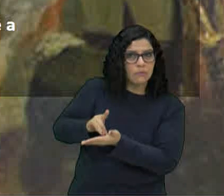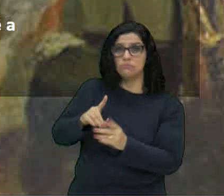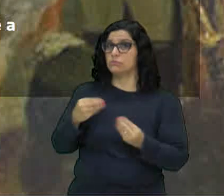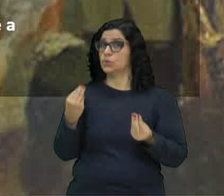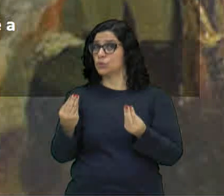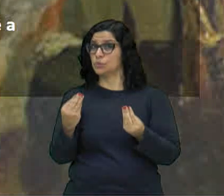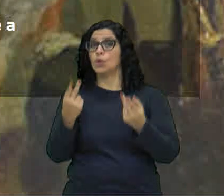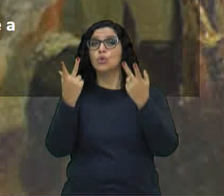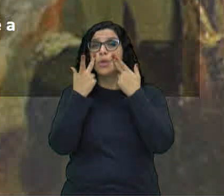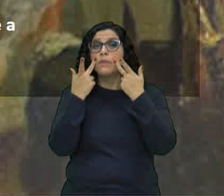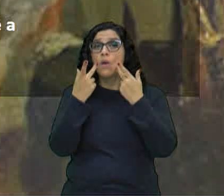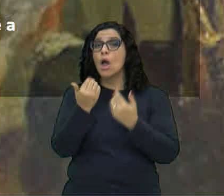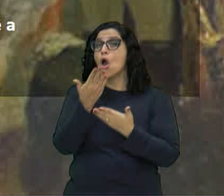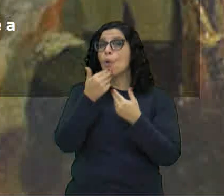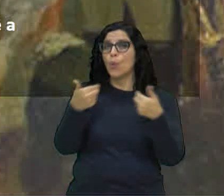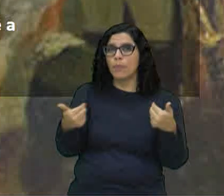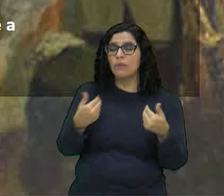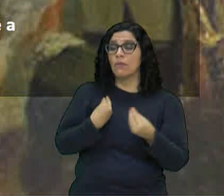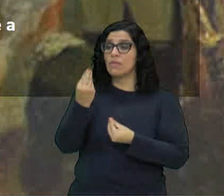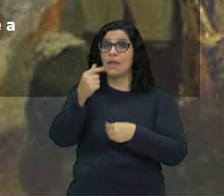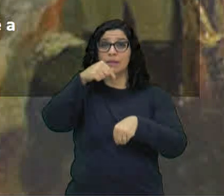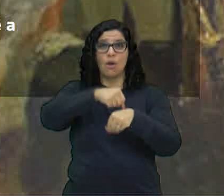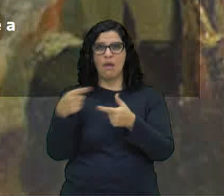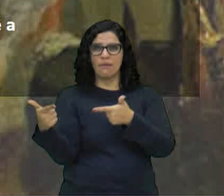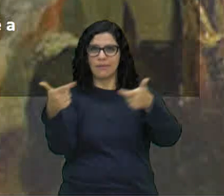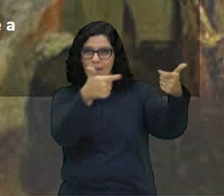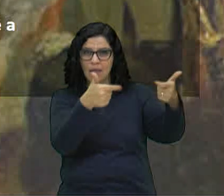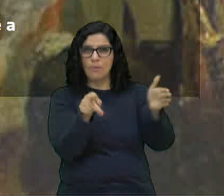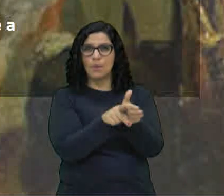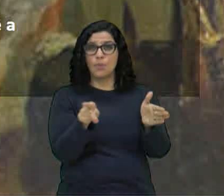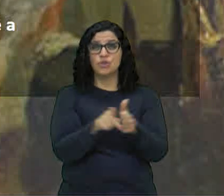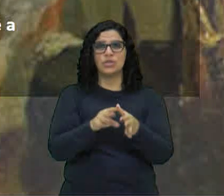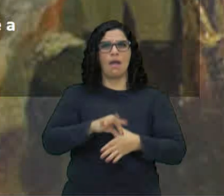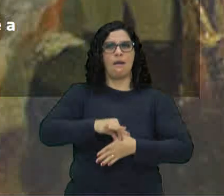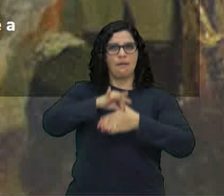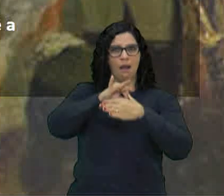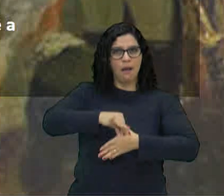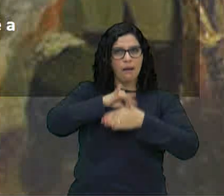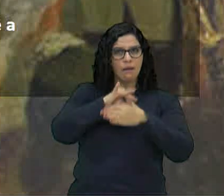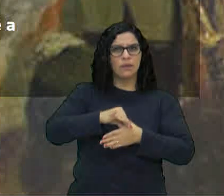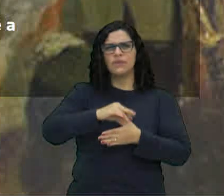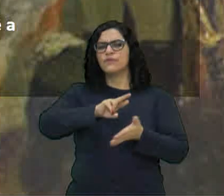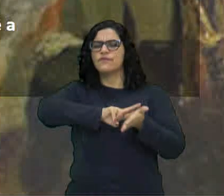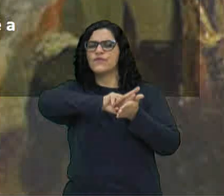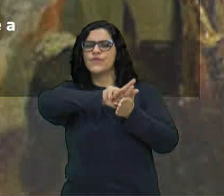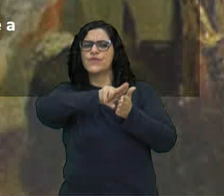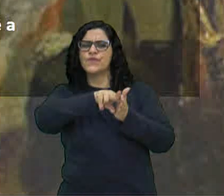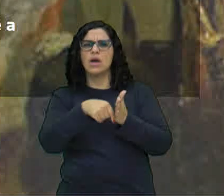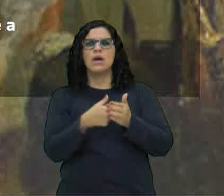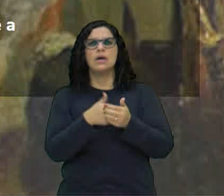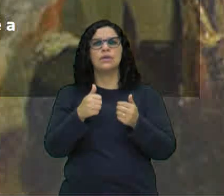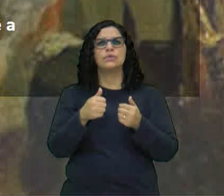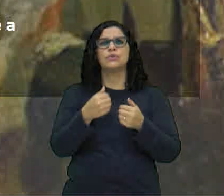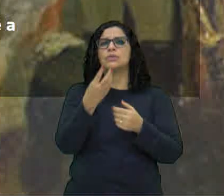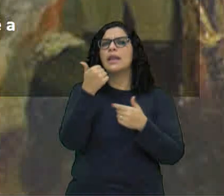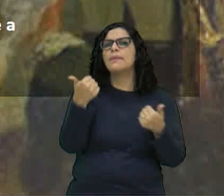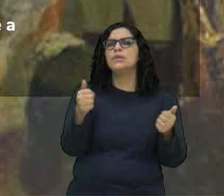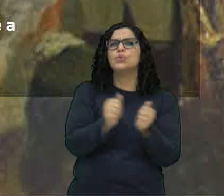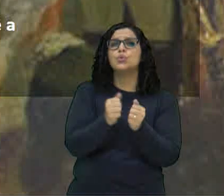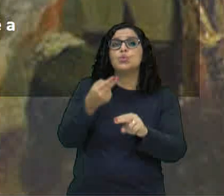Geralmente, a comida oferecida nos campos de batalha era farta em carne e outros alimentos conservados com bastante